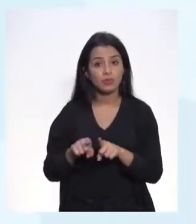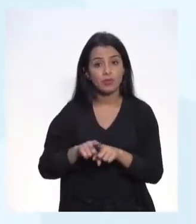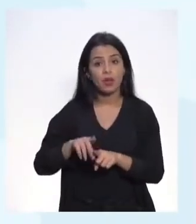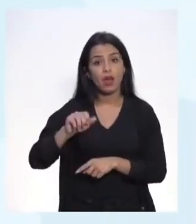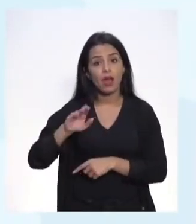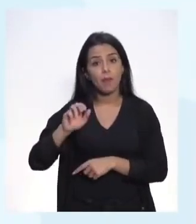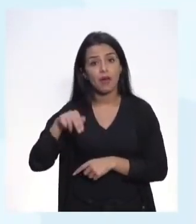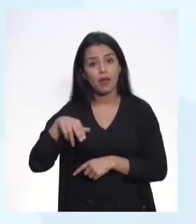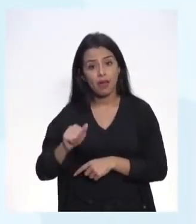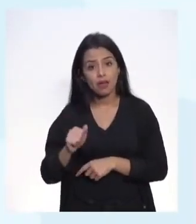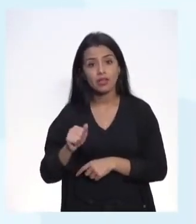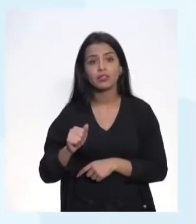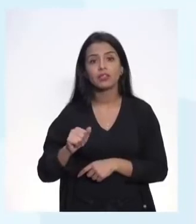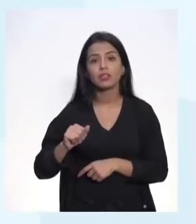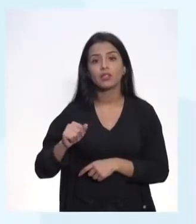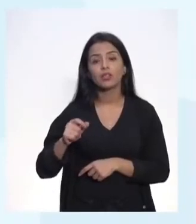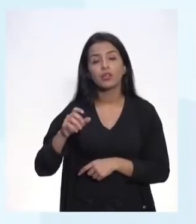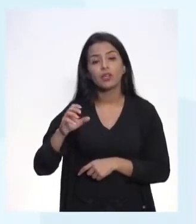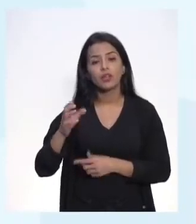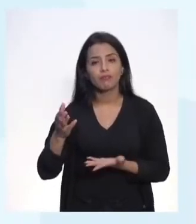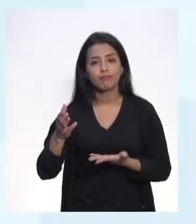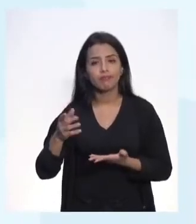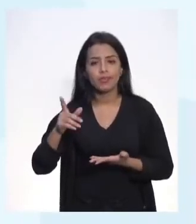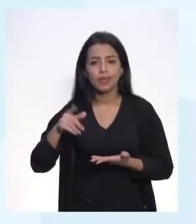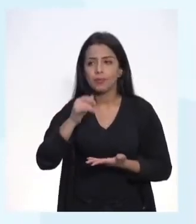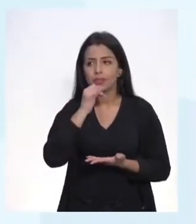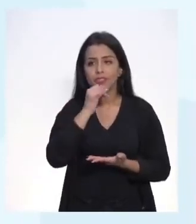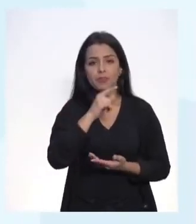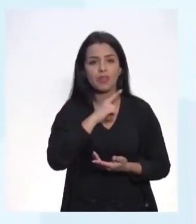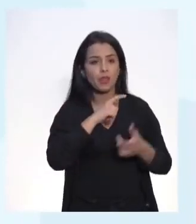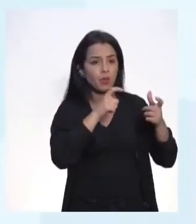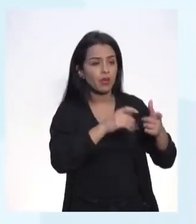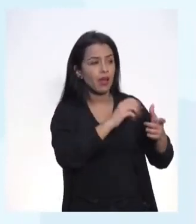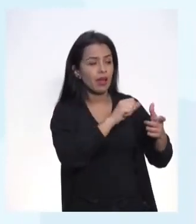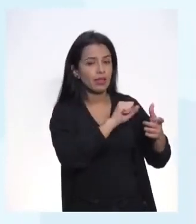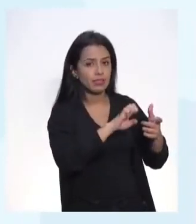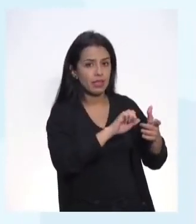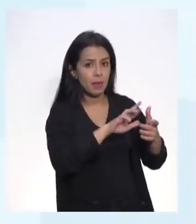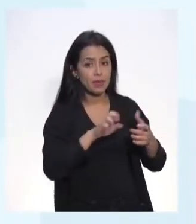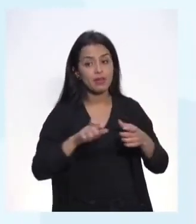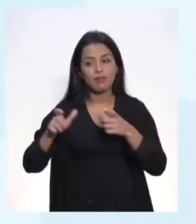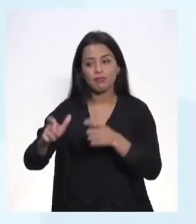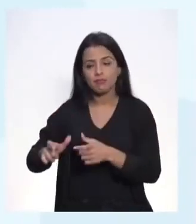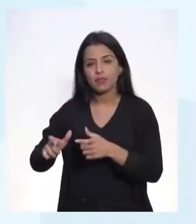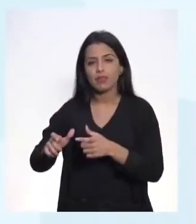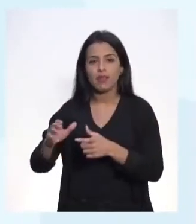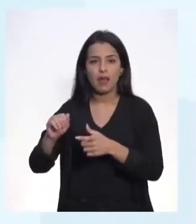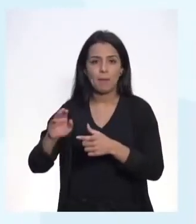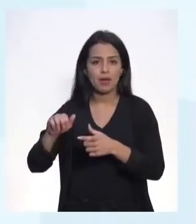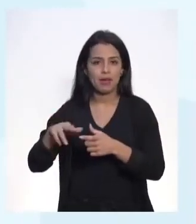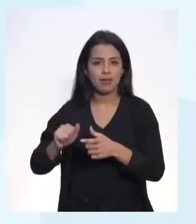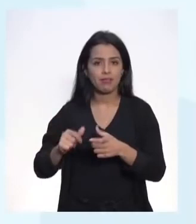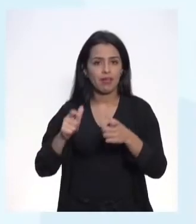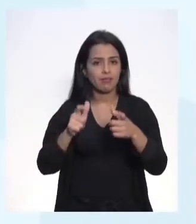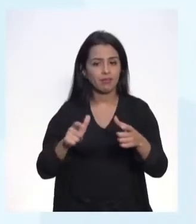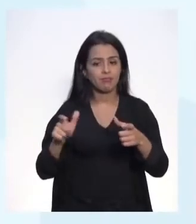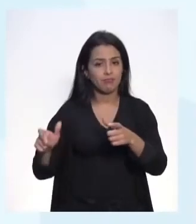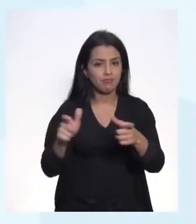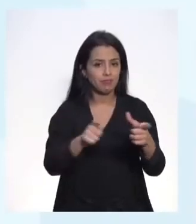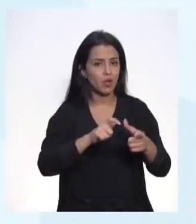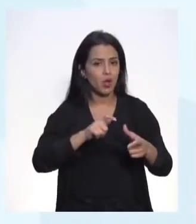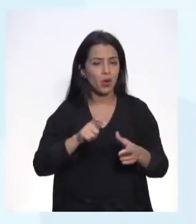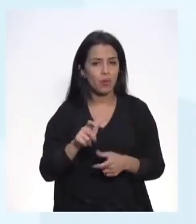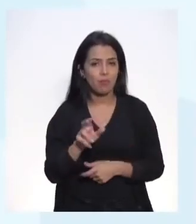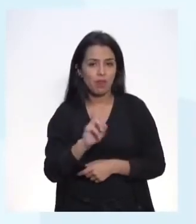tá vendo? Então é bem um regionalismo mesmo, porque tem lugar que fala casebre, tem lugar que fala choupana, cabana, e aí vai.